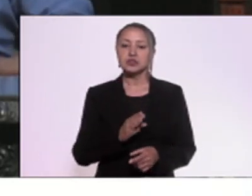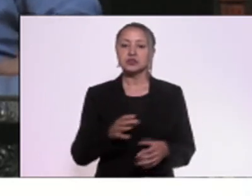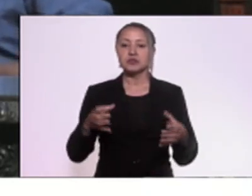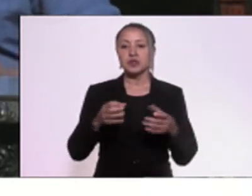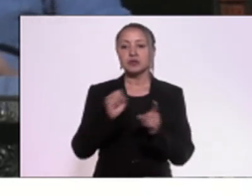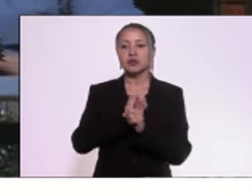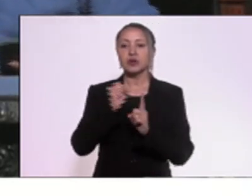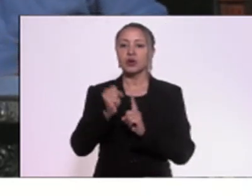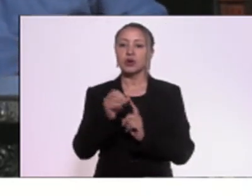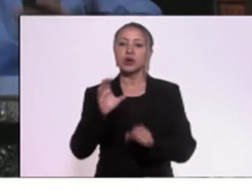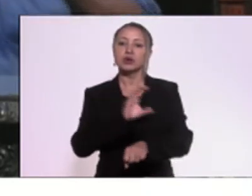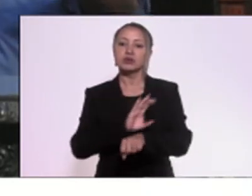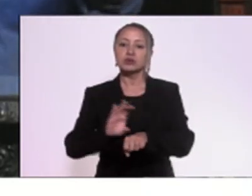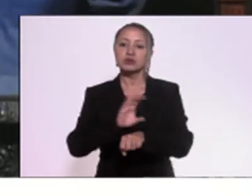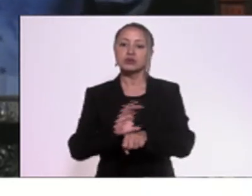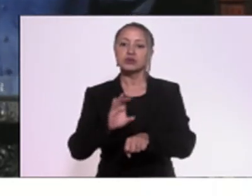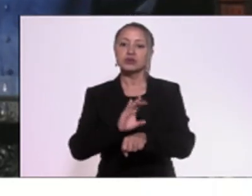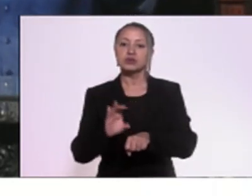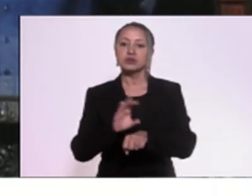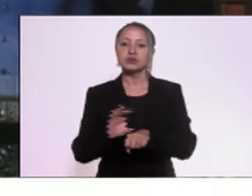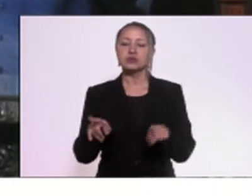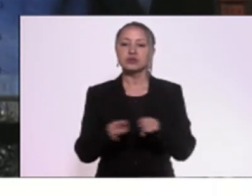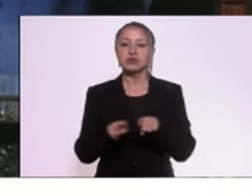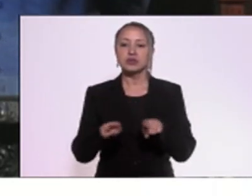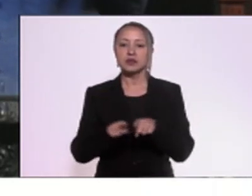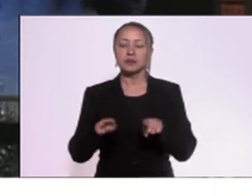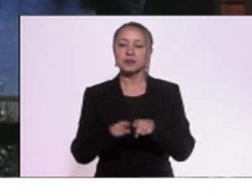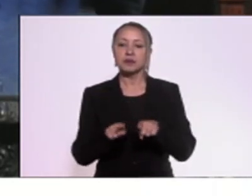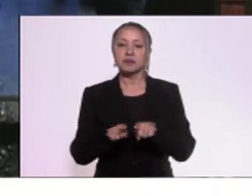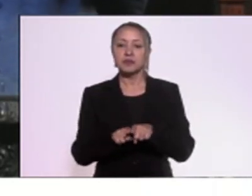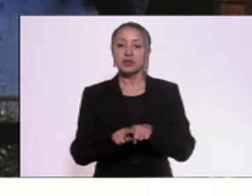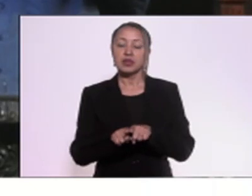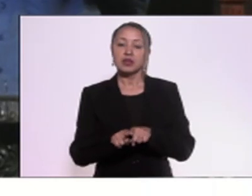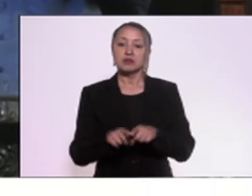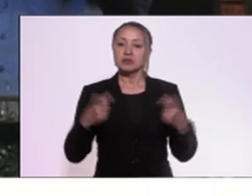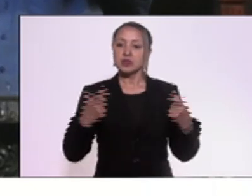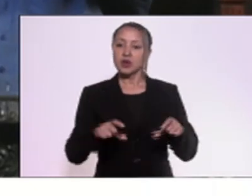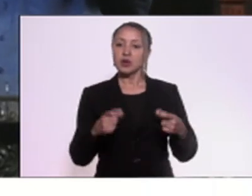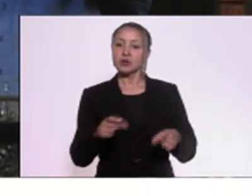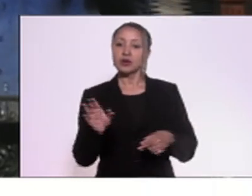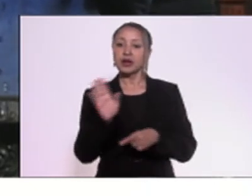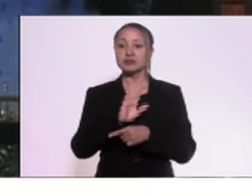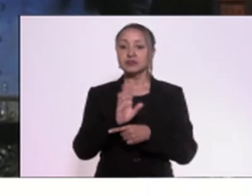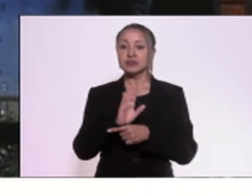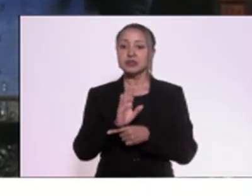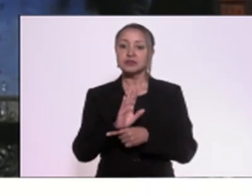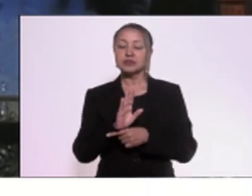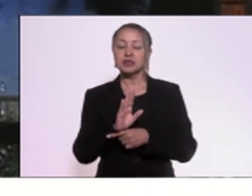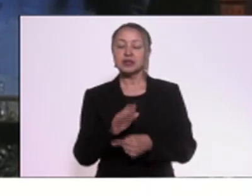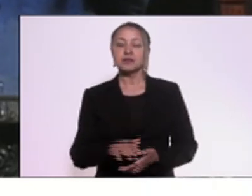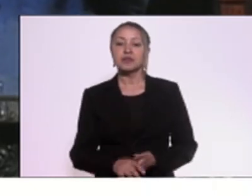só, porque se a gente for escrever todo o que a gente sabe da vida dele e o carinho que a gente